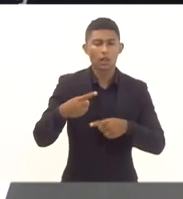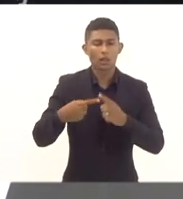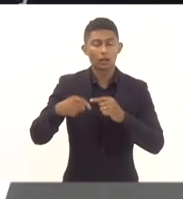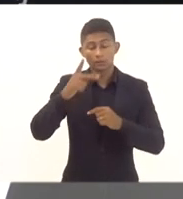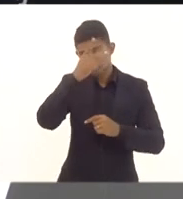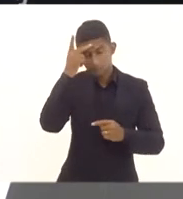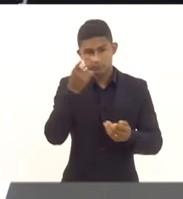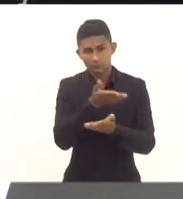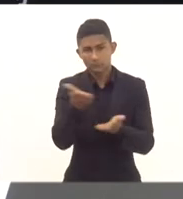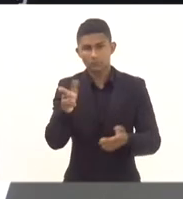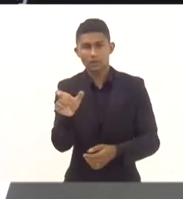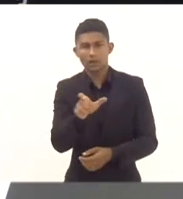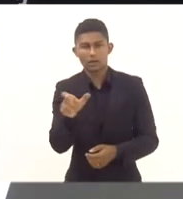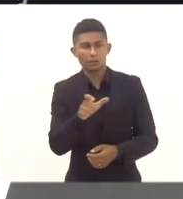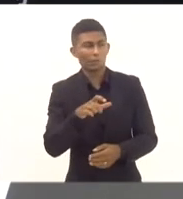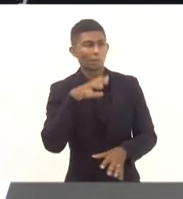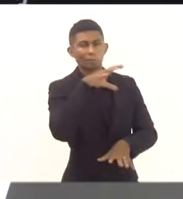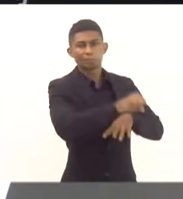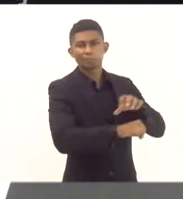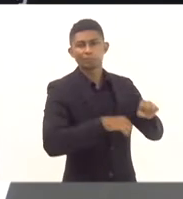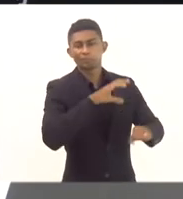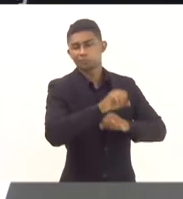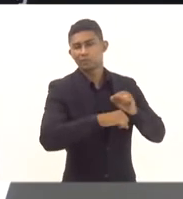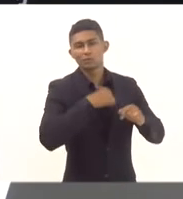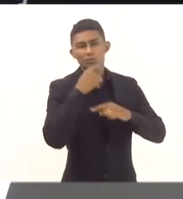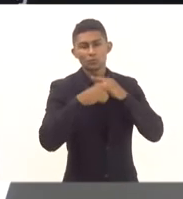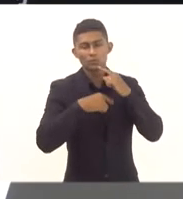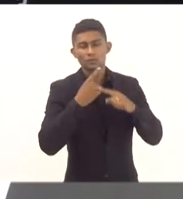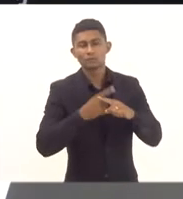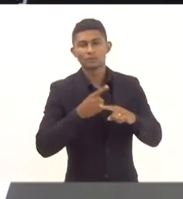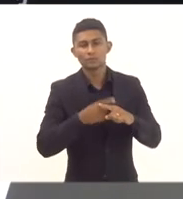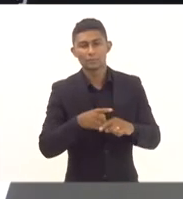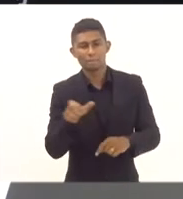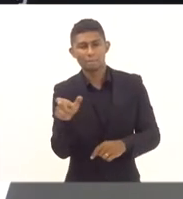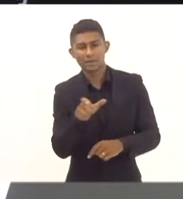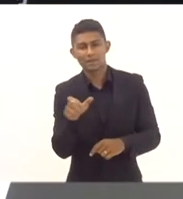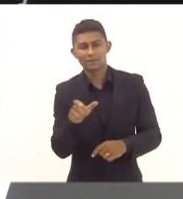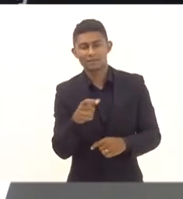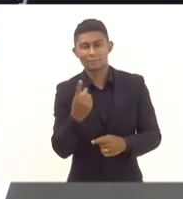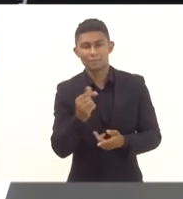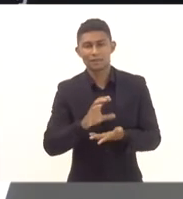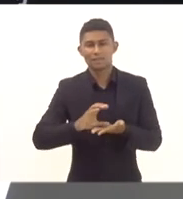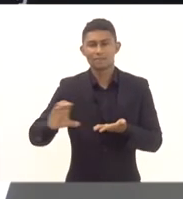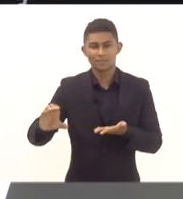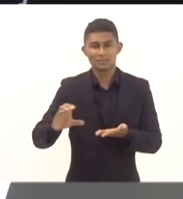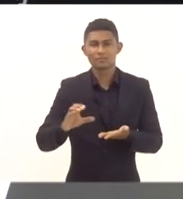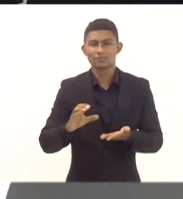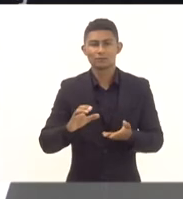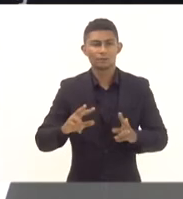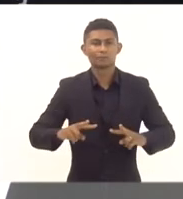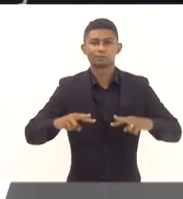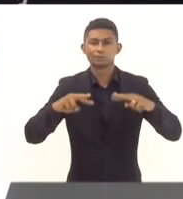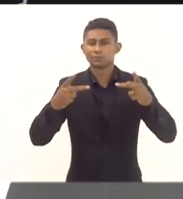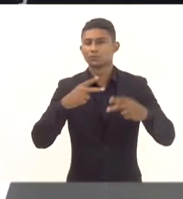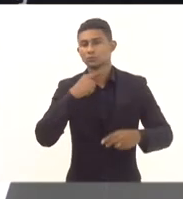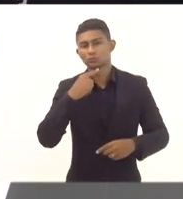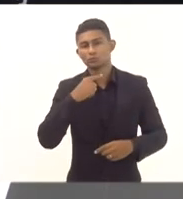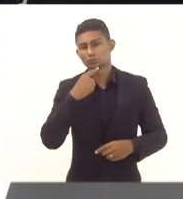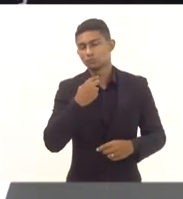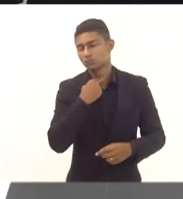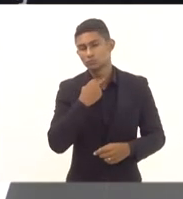porque é o benefício não é cumulativo Ou elas foram incluídas no auxílio Brasil ou elas foram concluídas